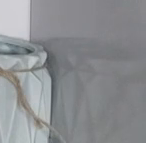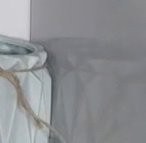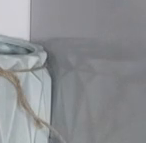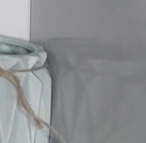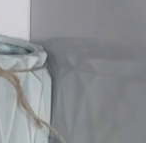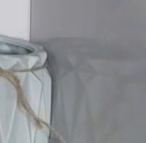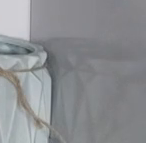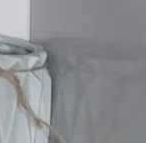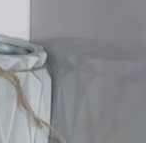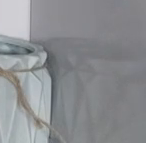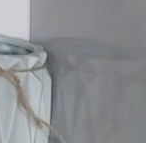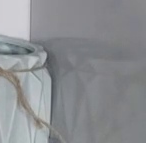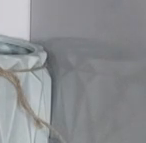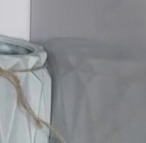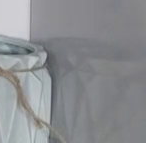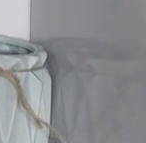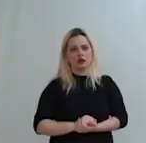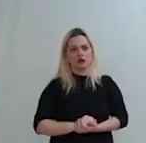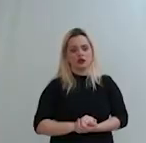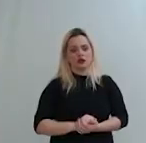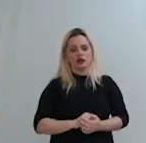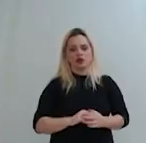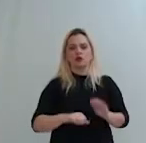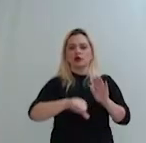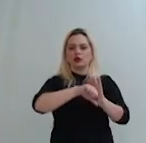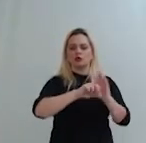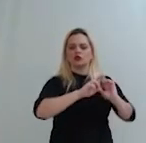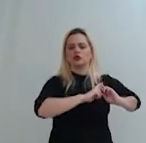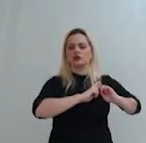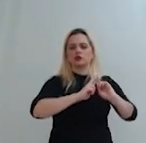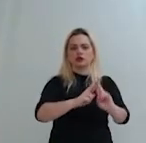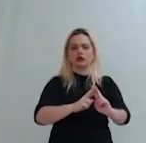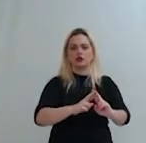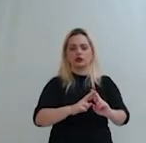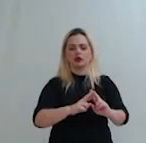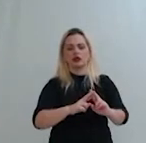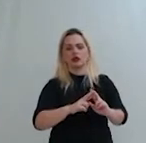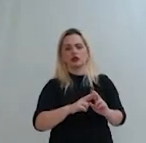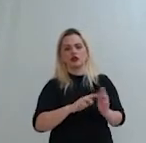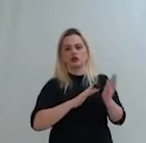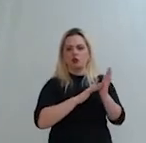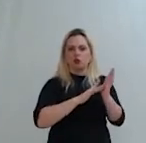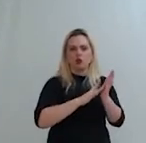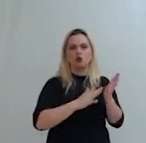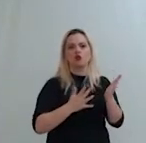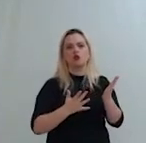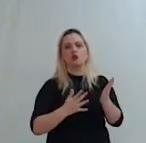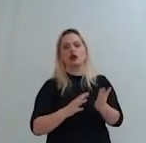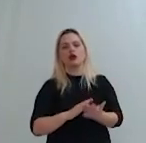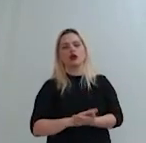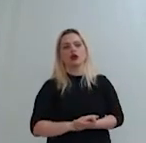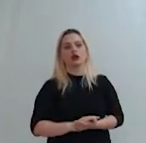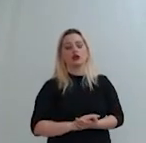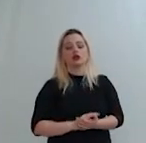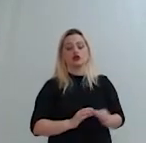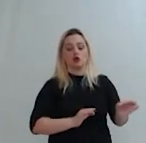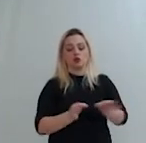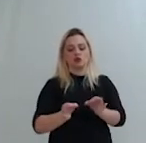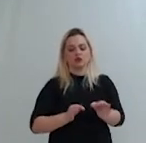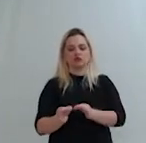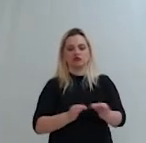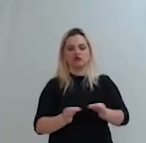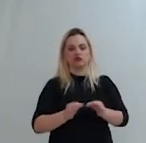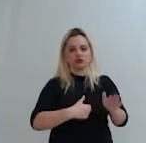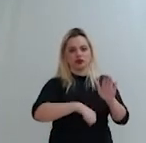de investigação para instruir a ação penal. O relator, ministro Rogério Schietti Cruz, destacou que quando é autorizada a realização de busca